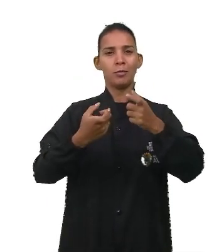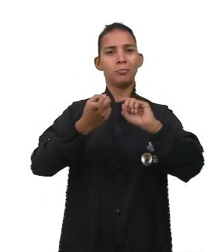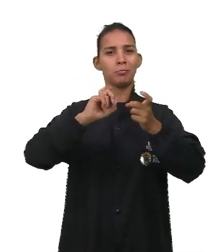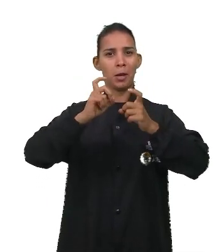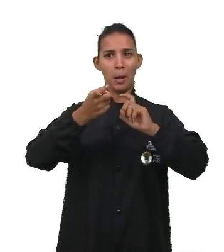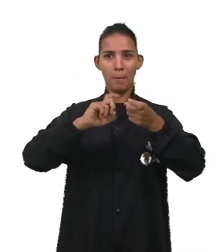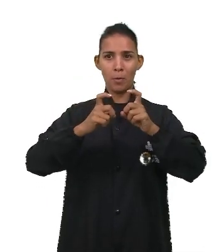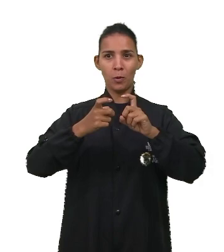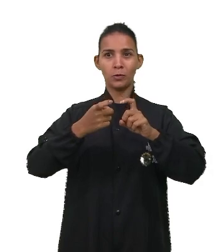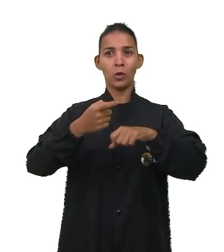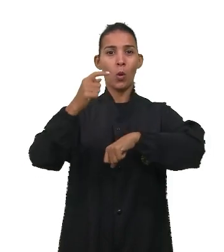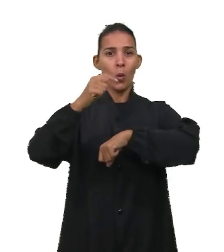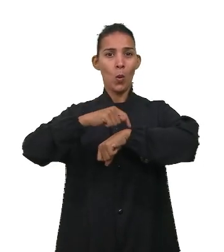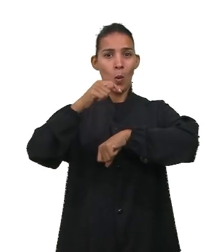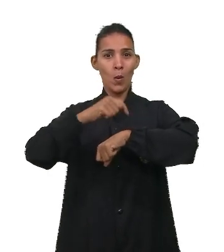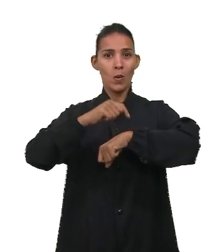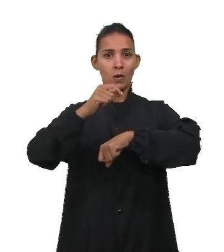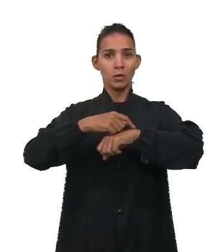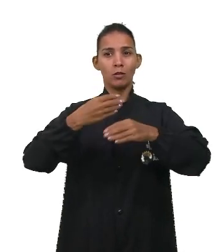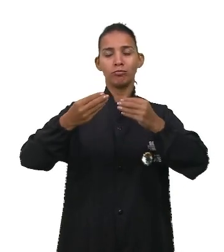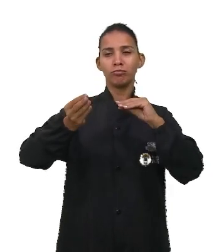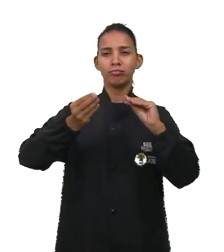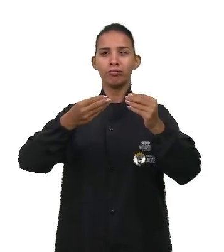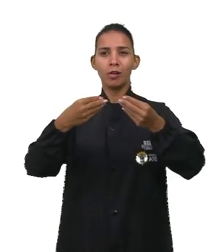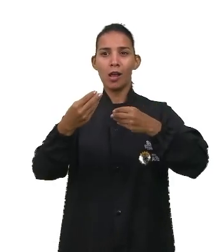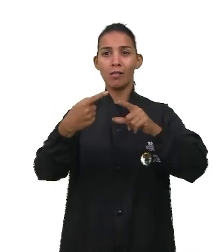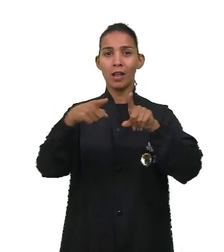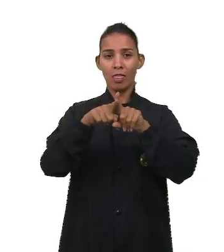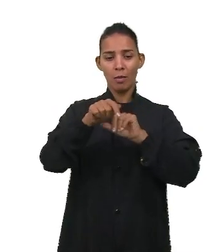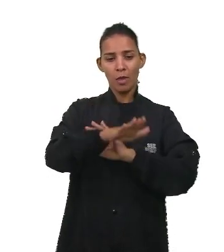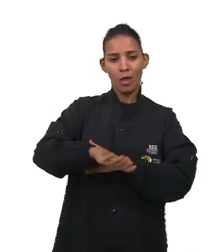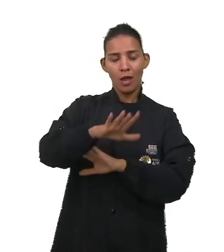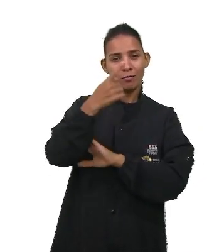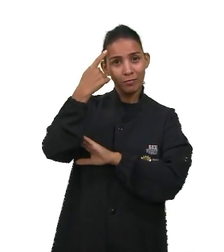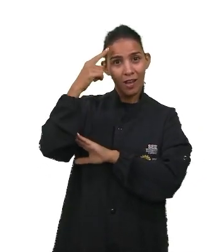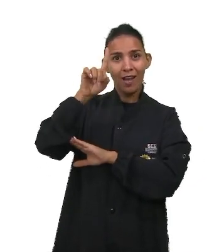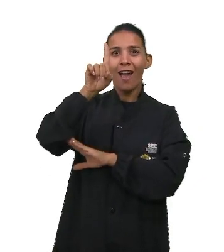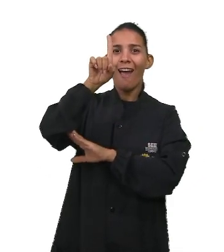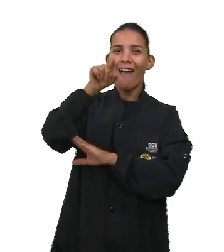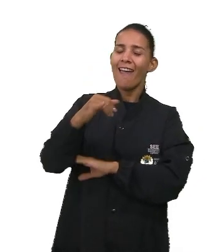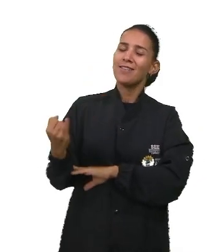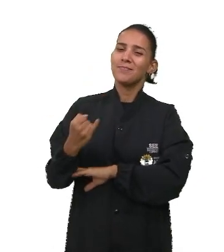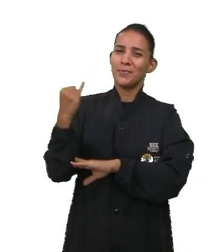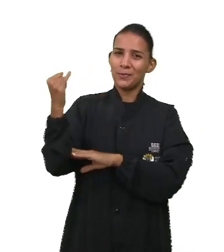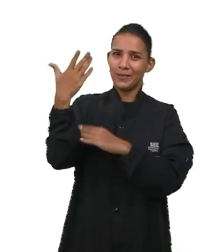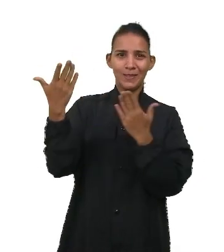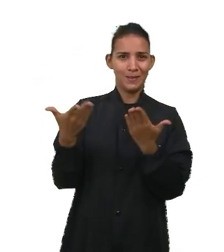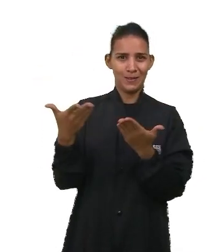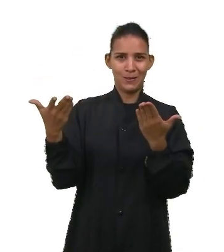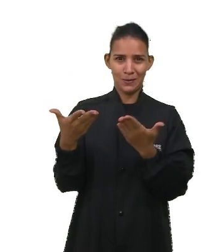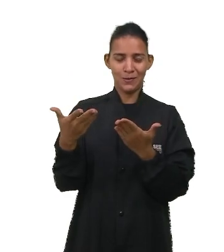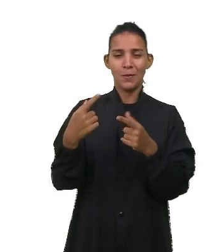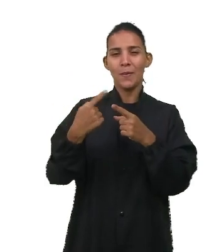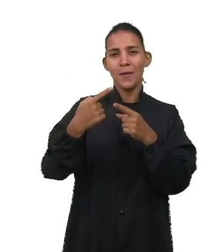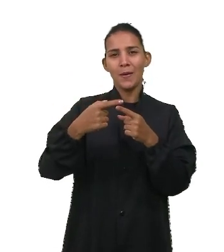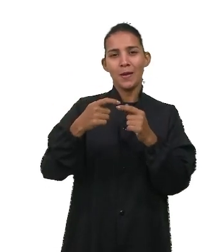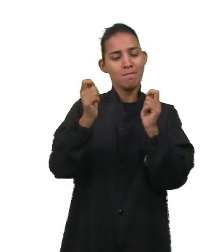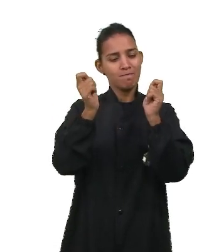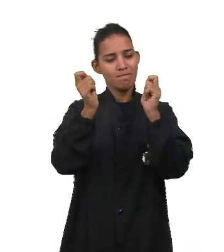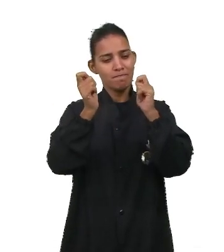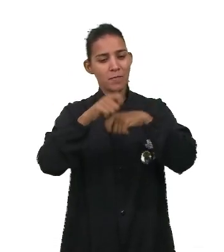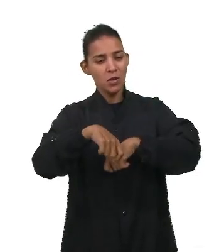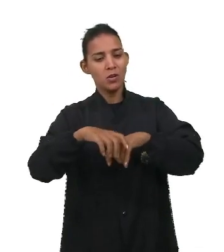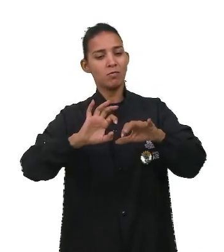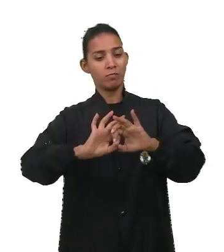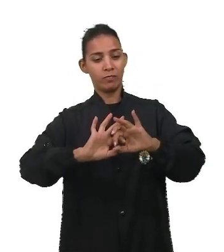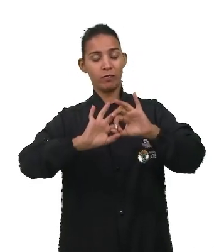são tendências que moldam o futuro do trabalho, permitindo que os profissionais trabalhem de qualquer